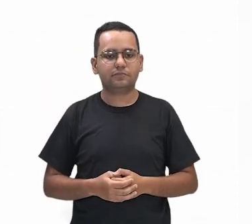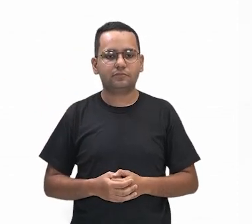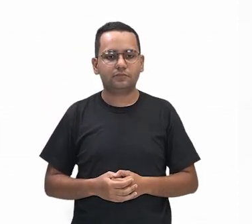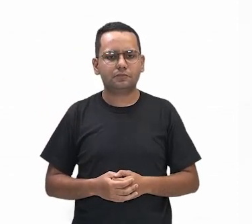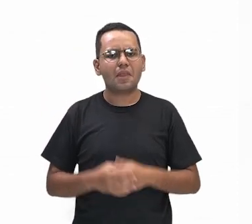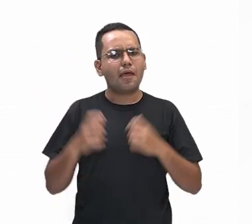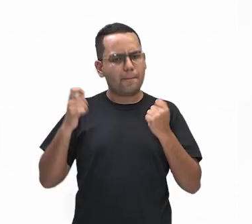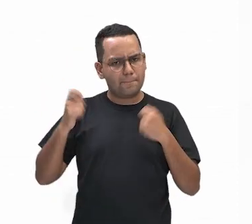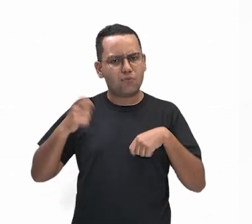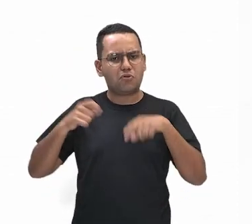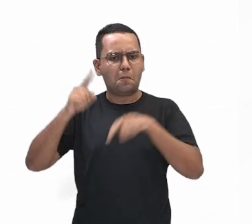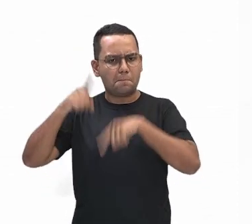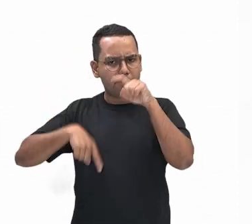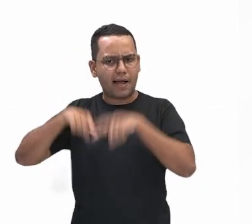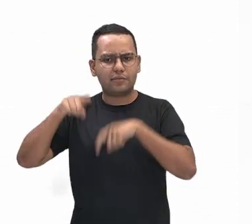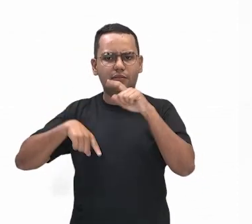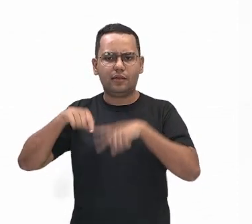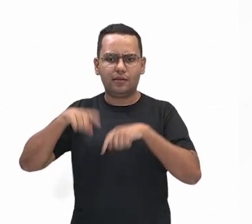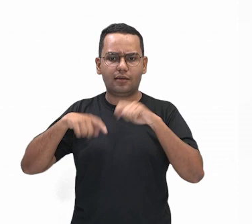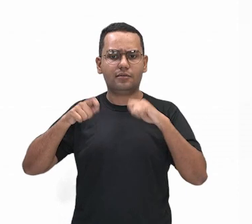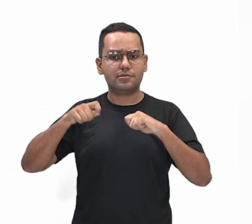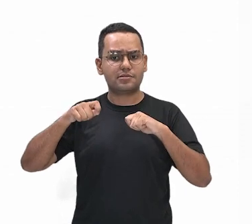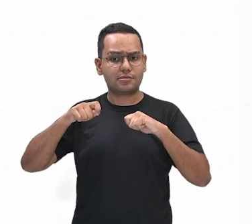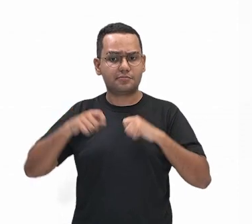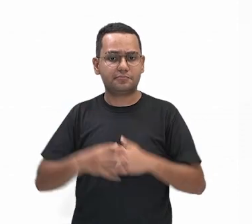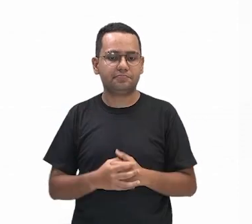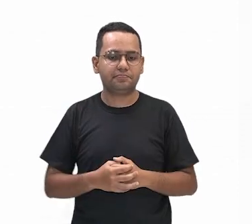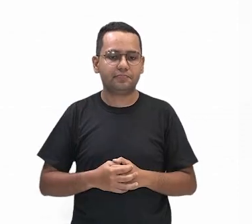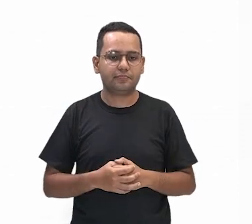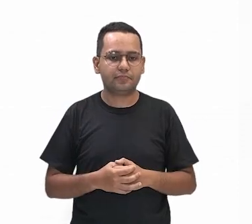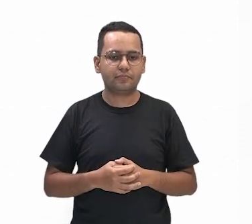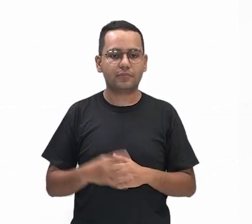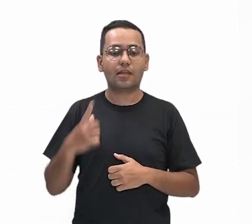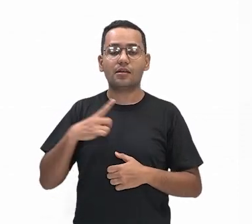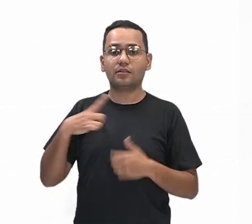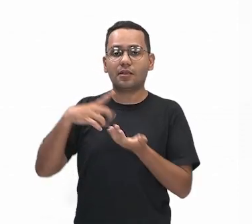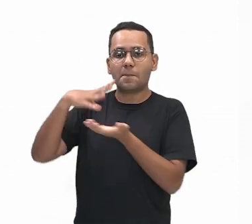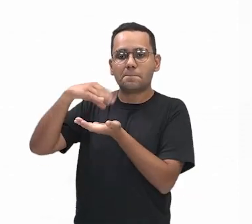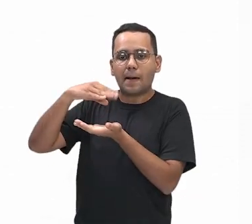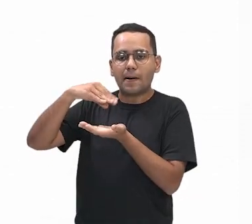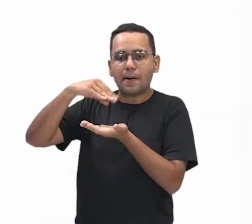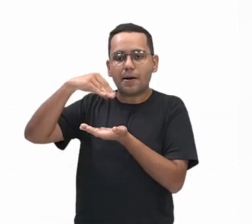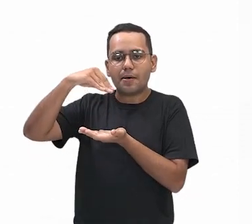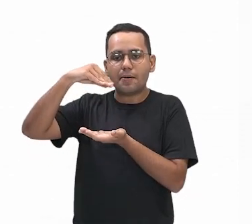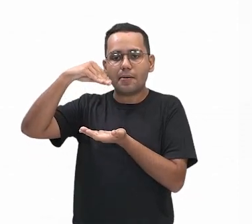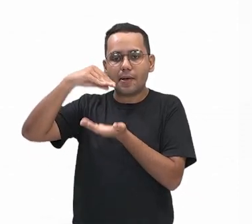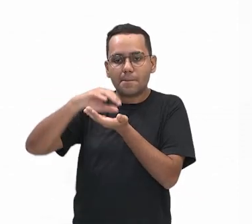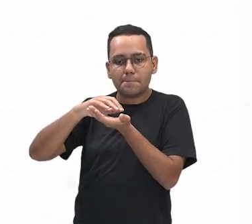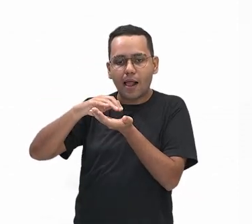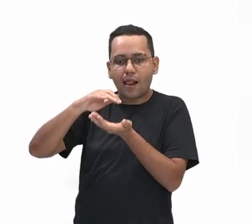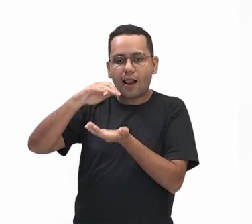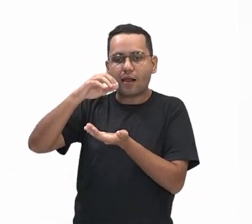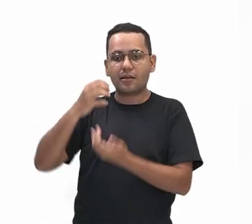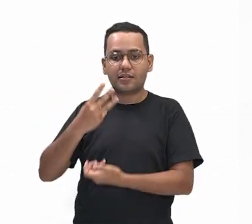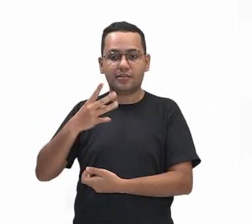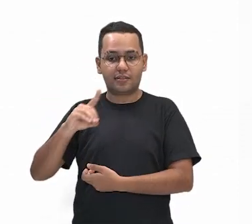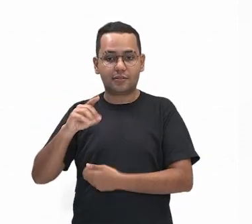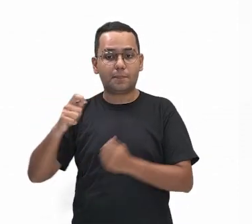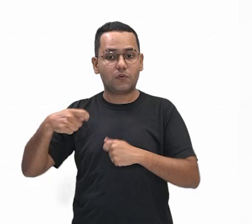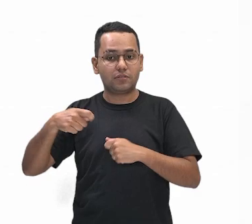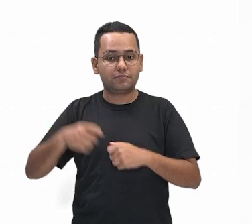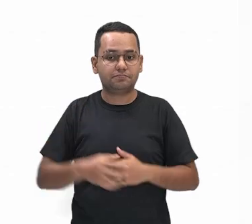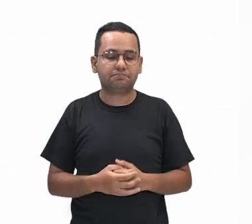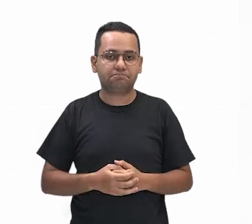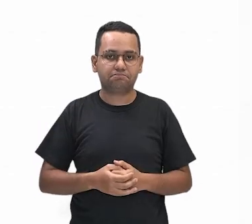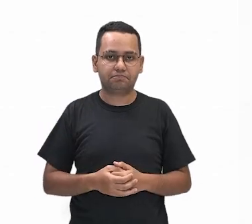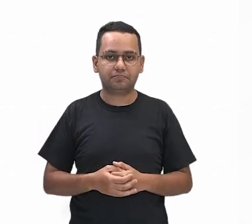a escultura anteriormente virtual, usando máquinas de impressão em 3D. Olha que loucura! Hoje,